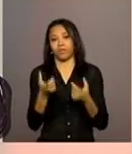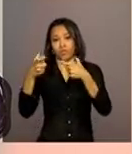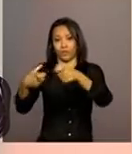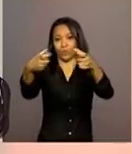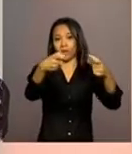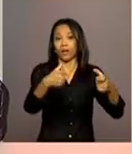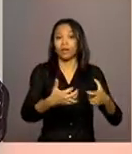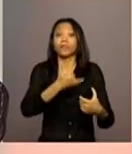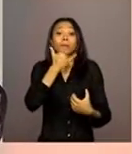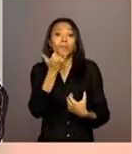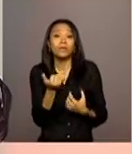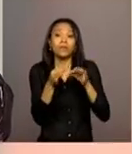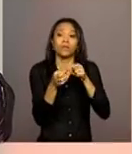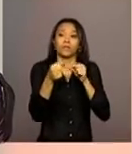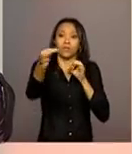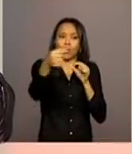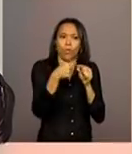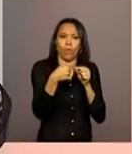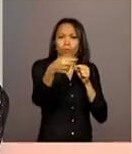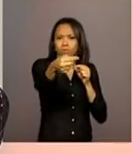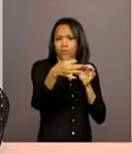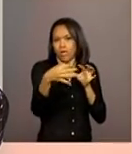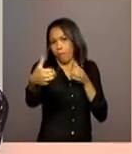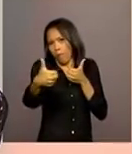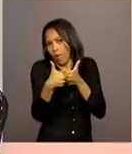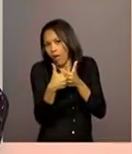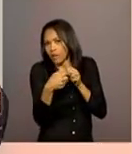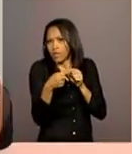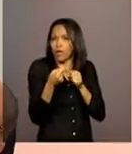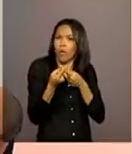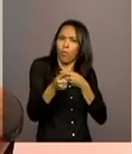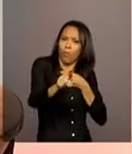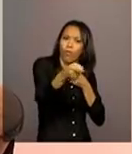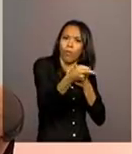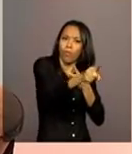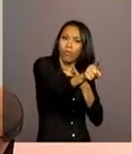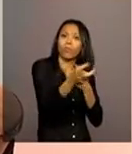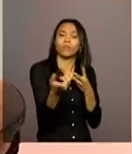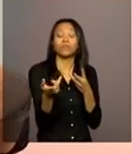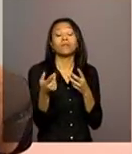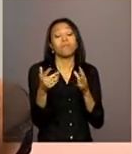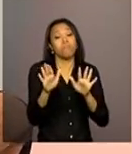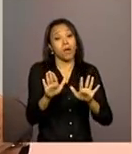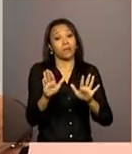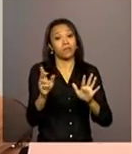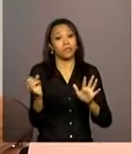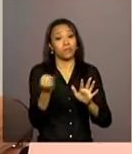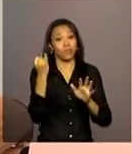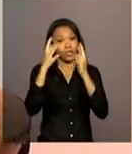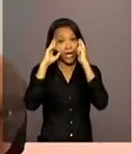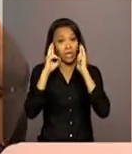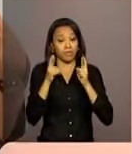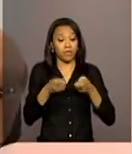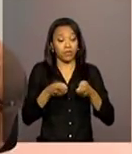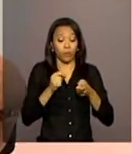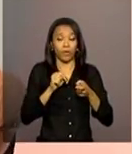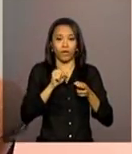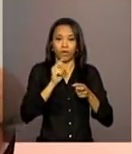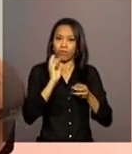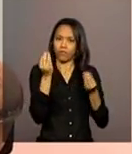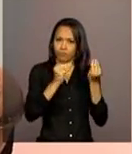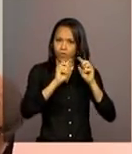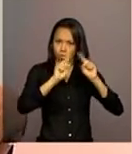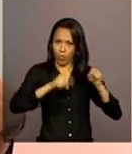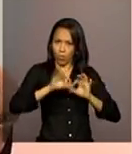distância agora o que é imprescindível é que seja respeitado o que foi planejado que a população